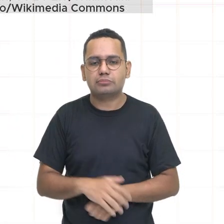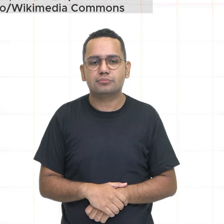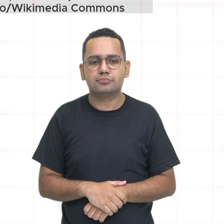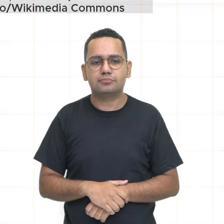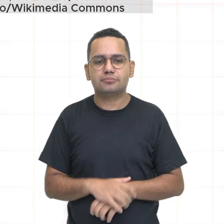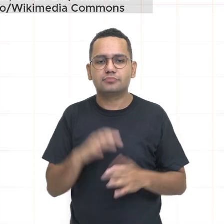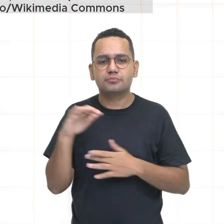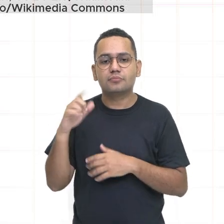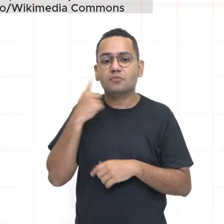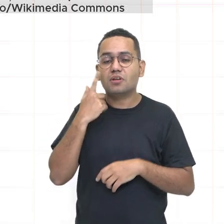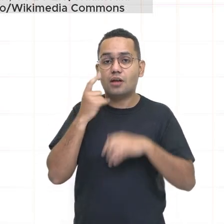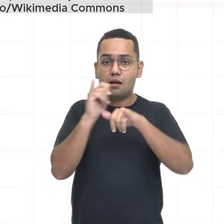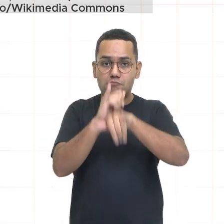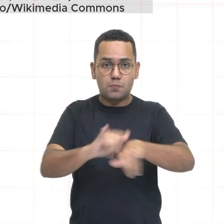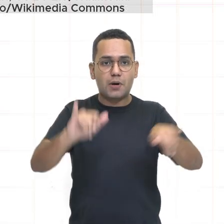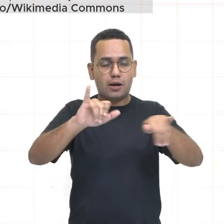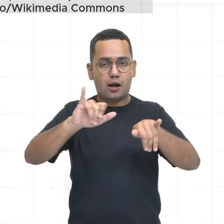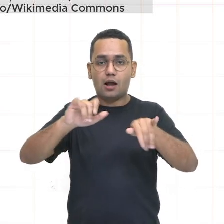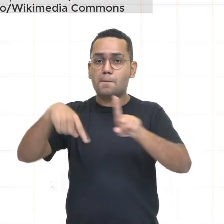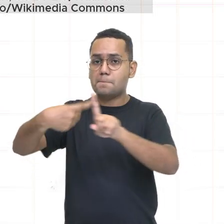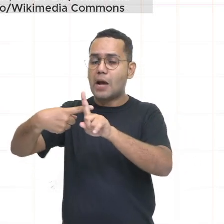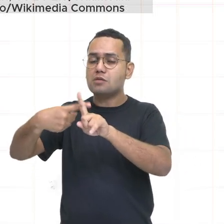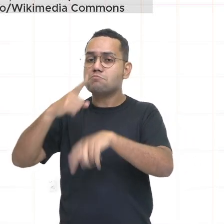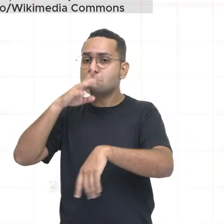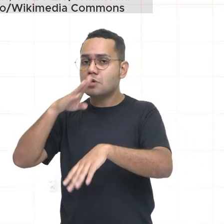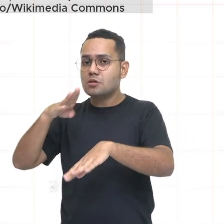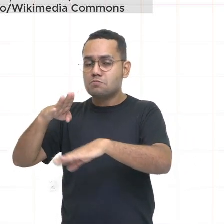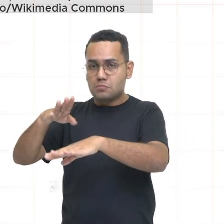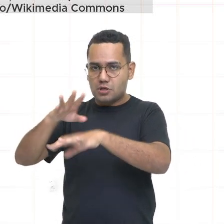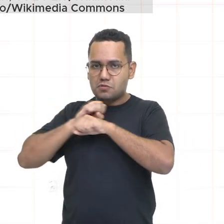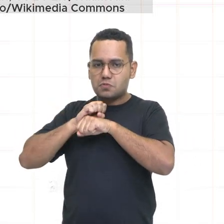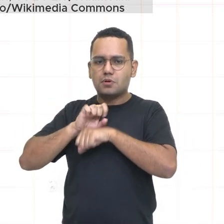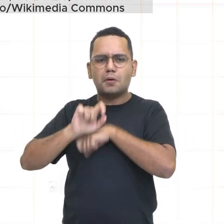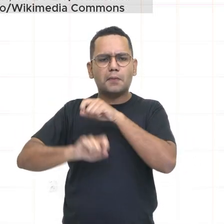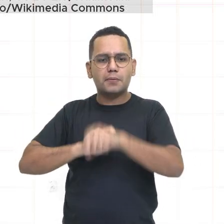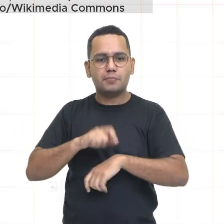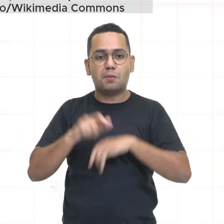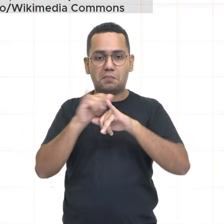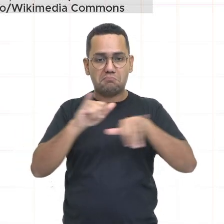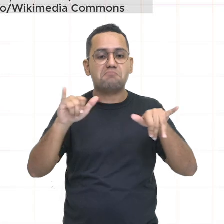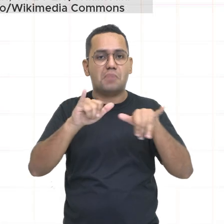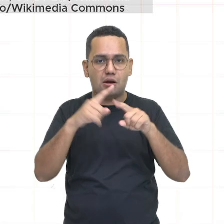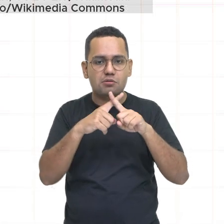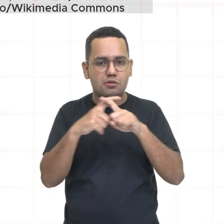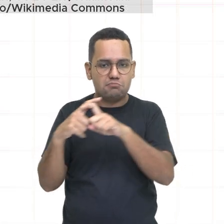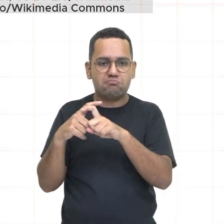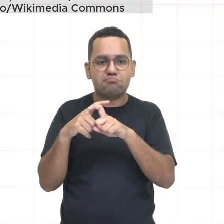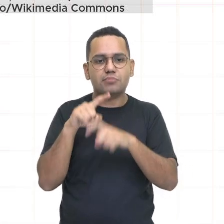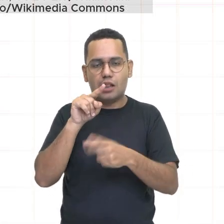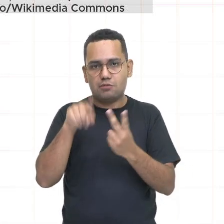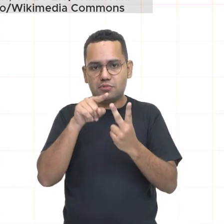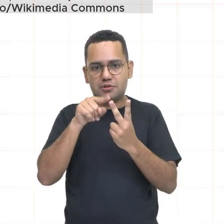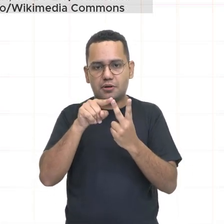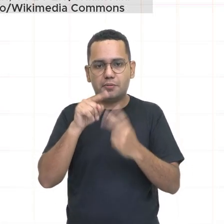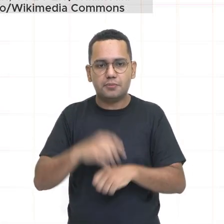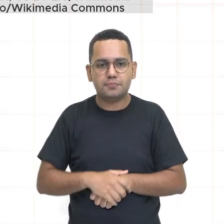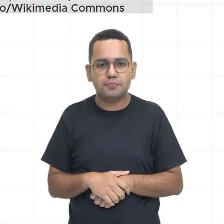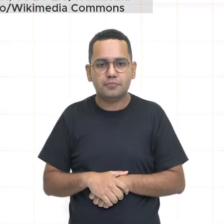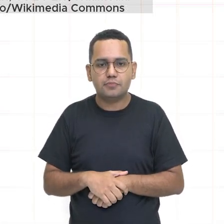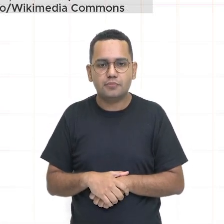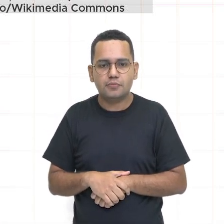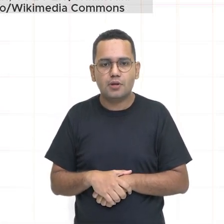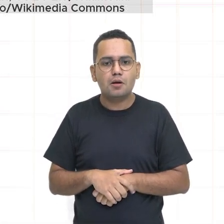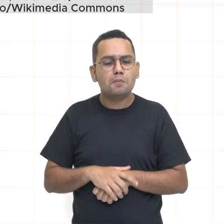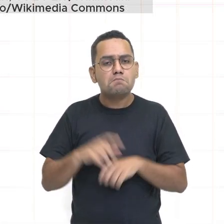censura. A propaganda nazista promovia a ideologia do regime e censurava qualquer crítica